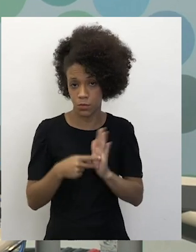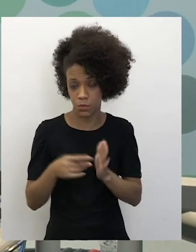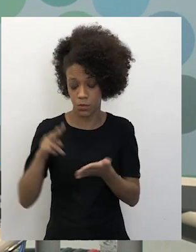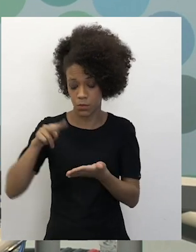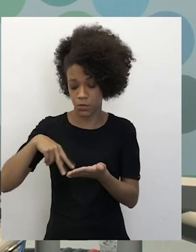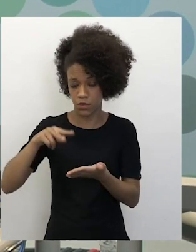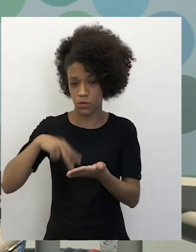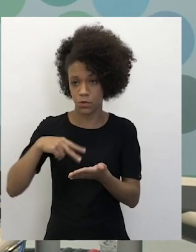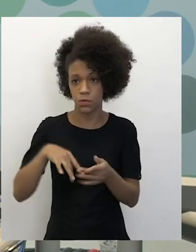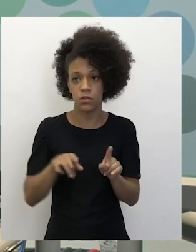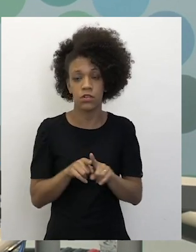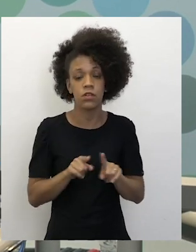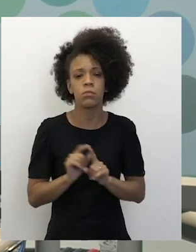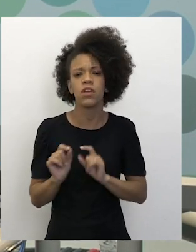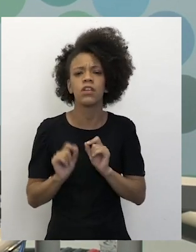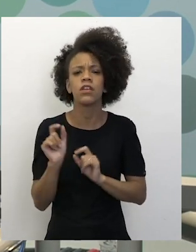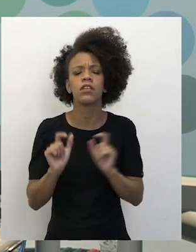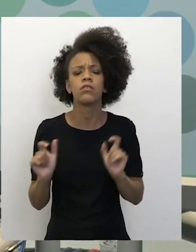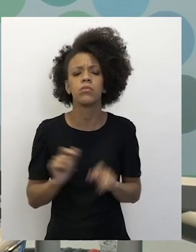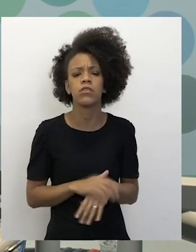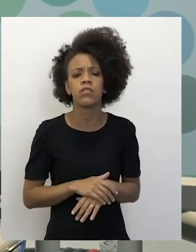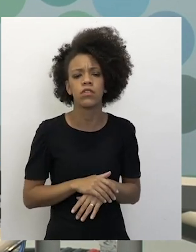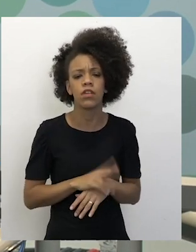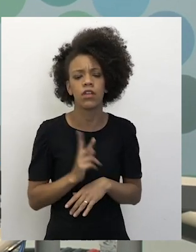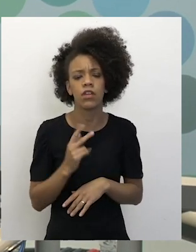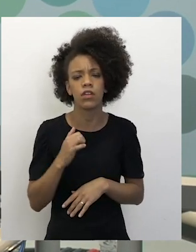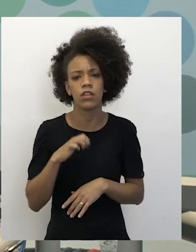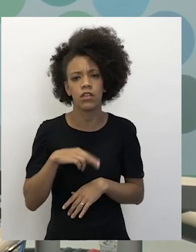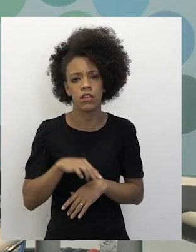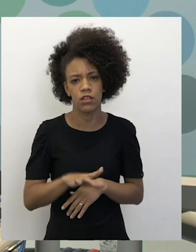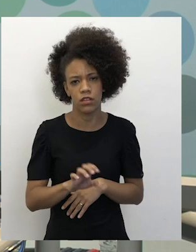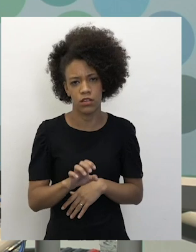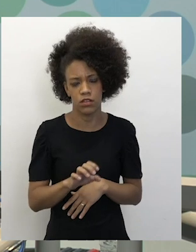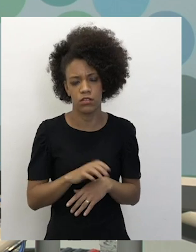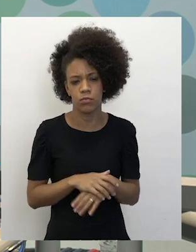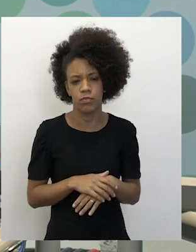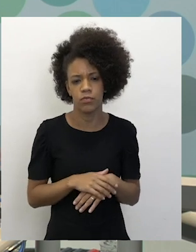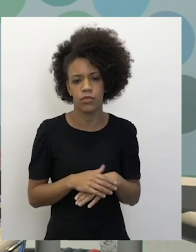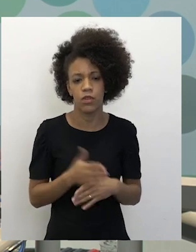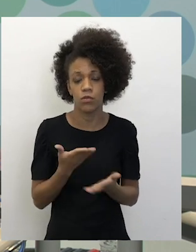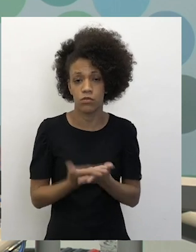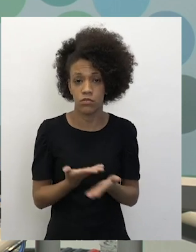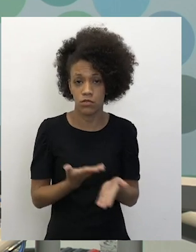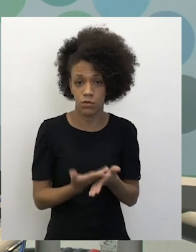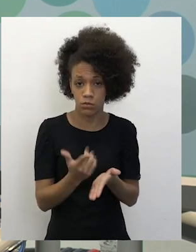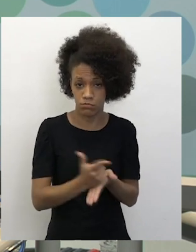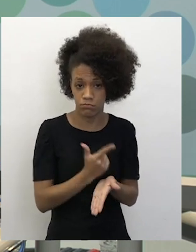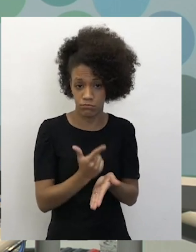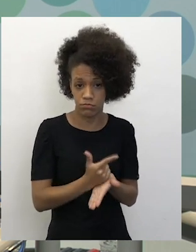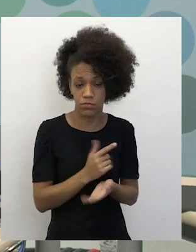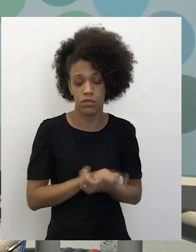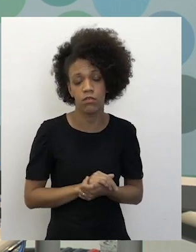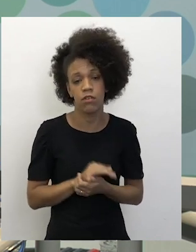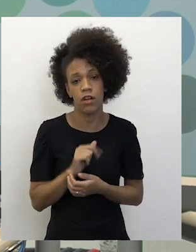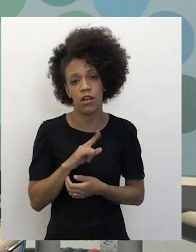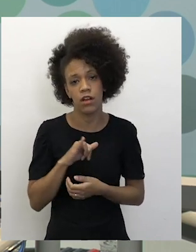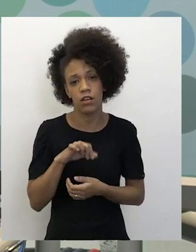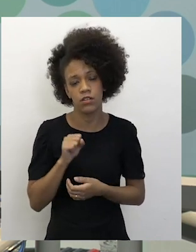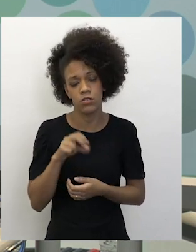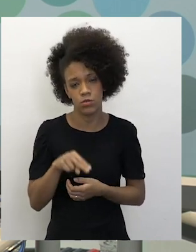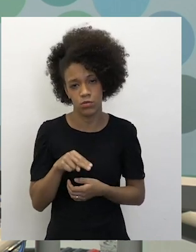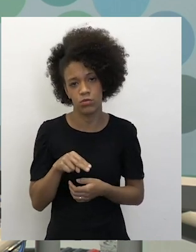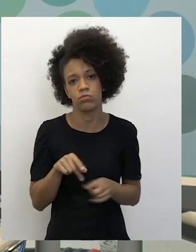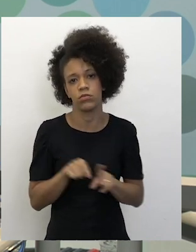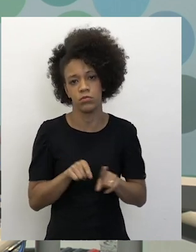com leitura quem foi que falou foi Henrique a o estudo literário o Alisson fala